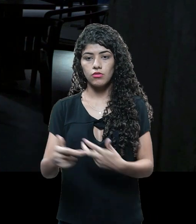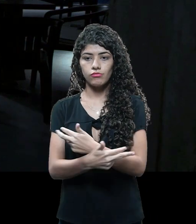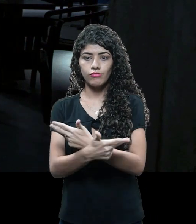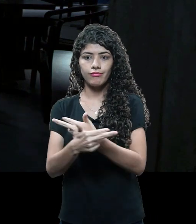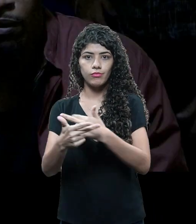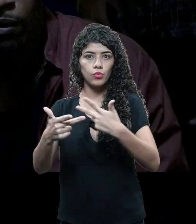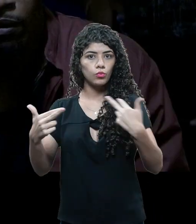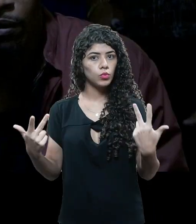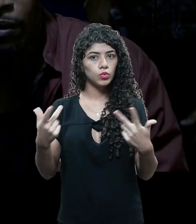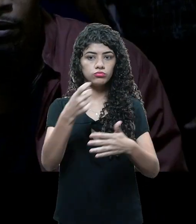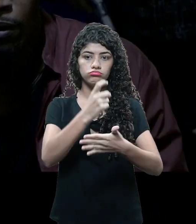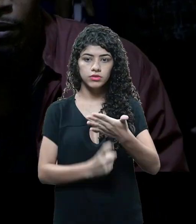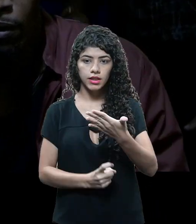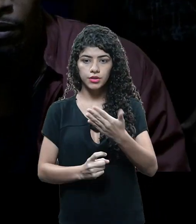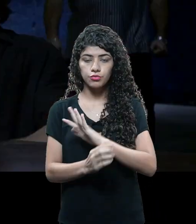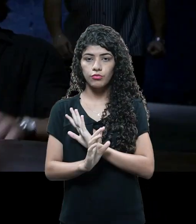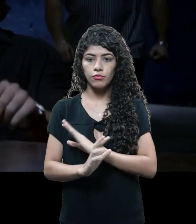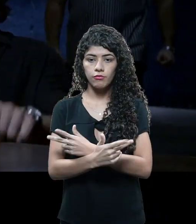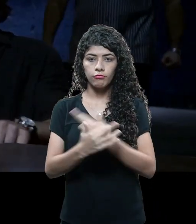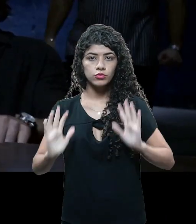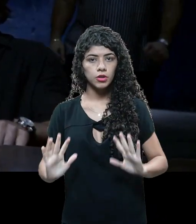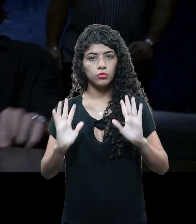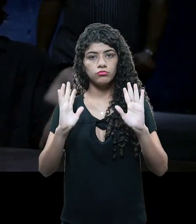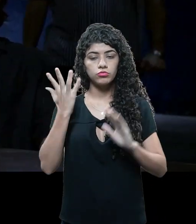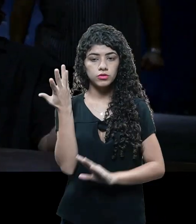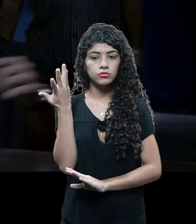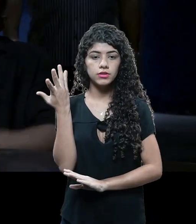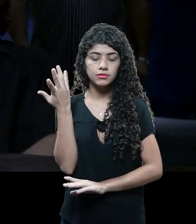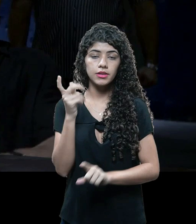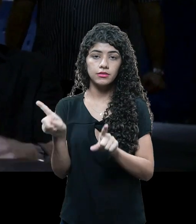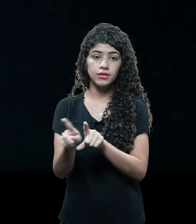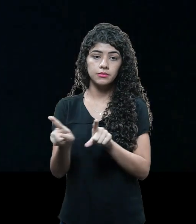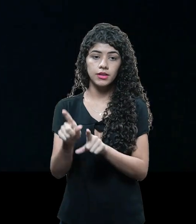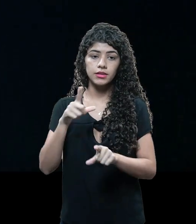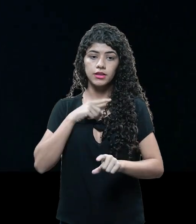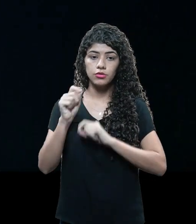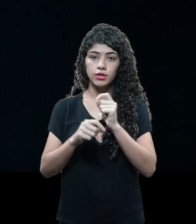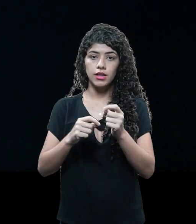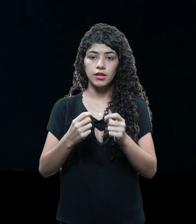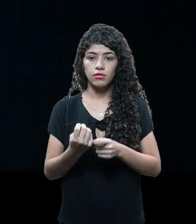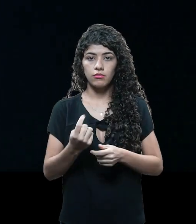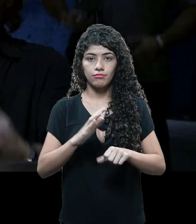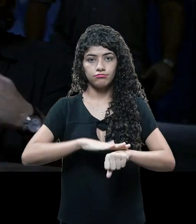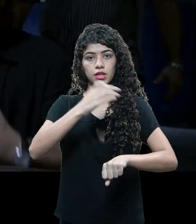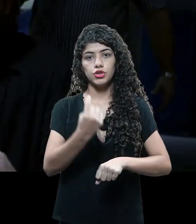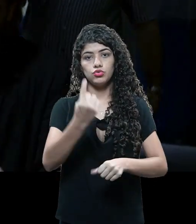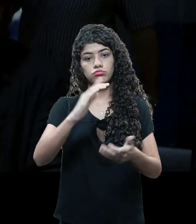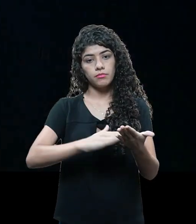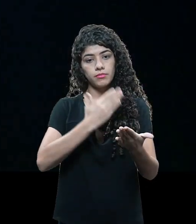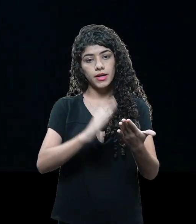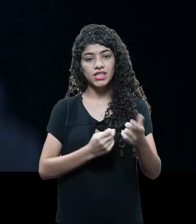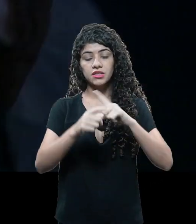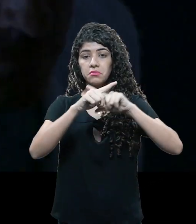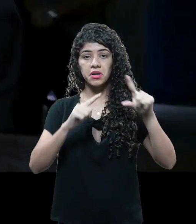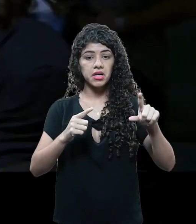texto, mostrando muitas ações que acontecem ao mesmo tempo. E isso acaba tomando até mais de uma página, mas no